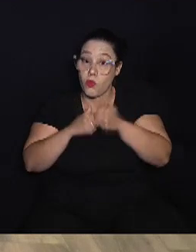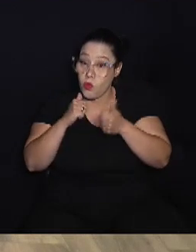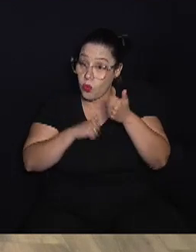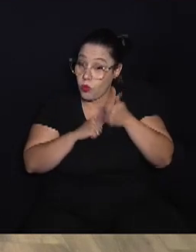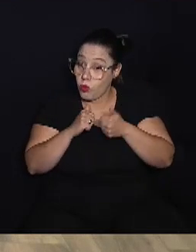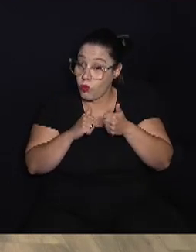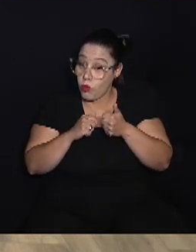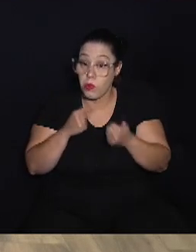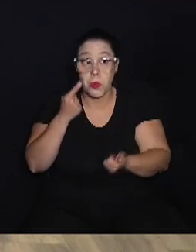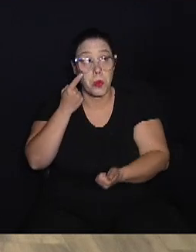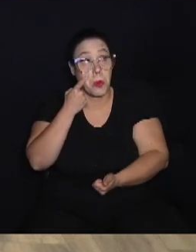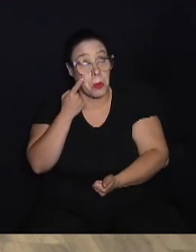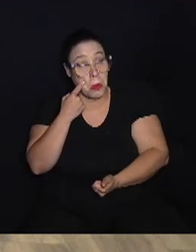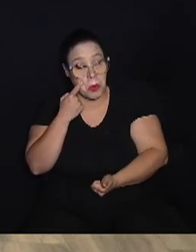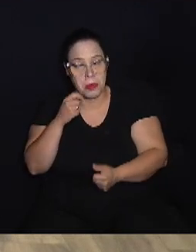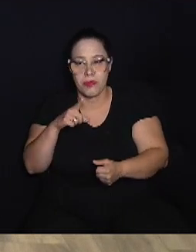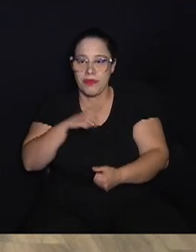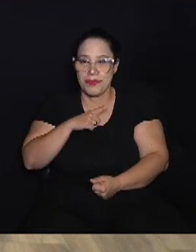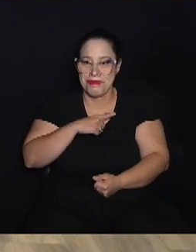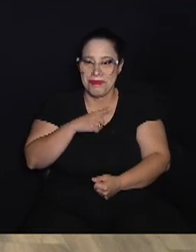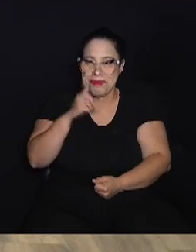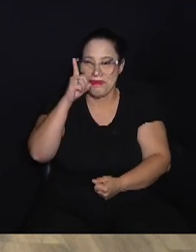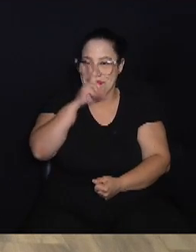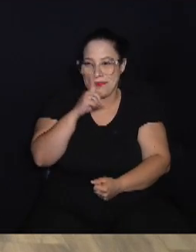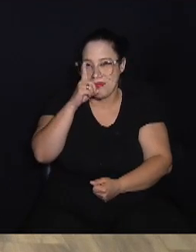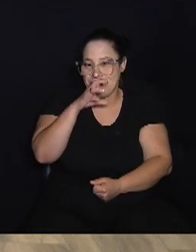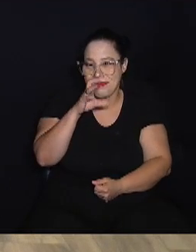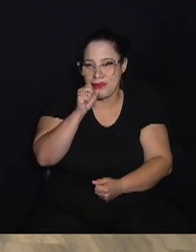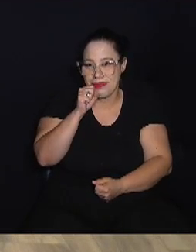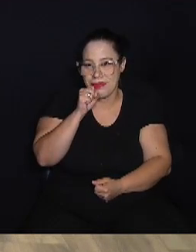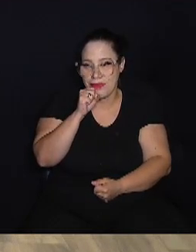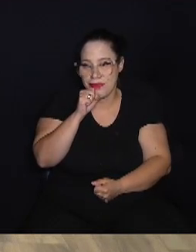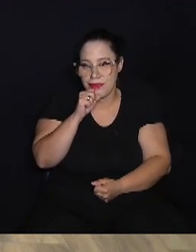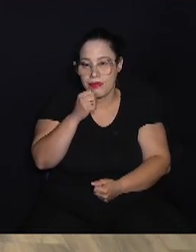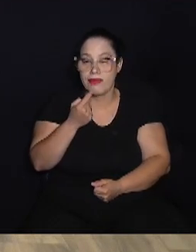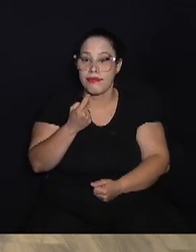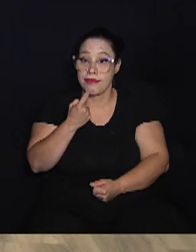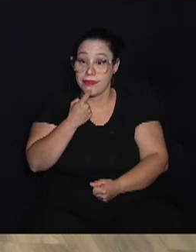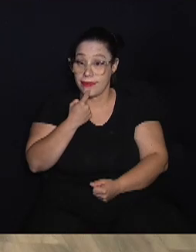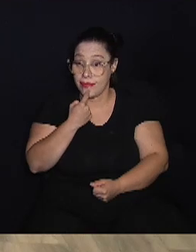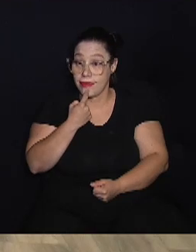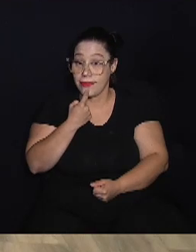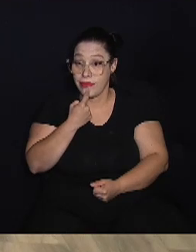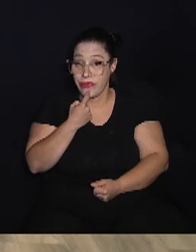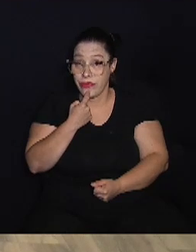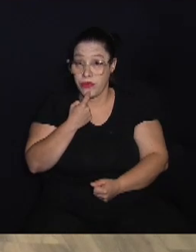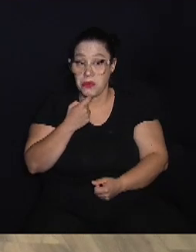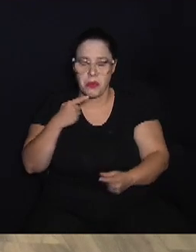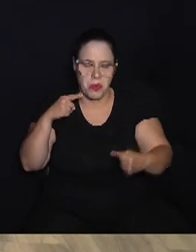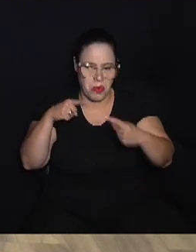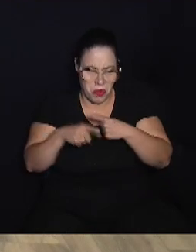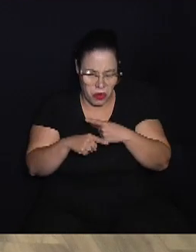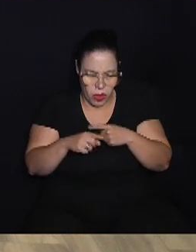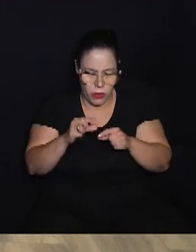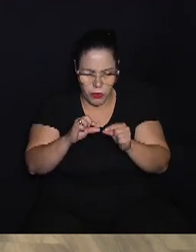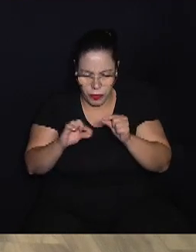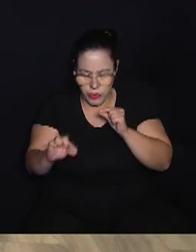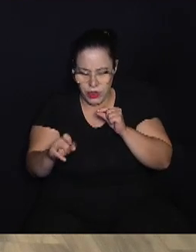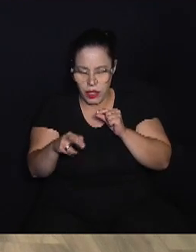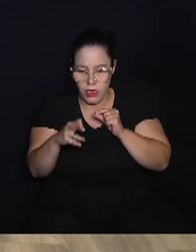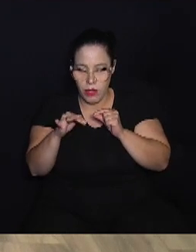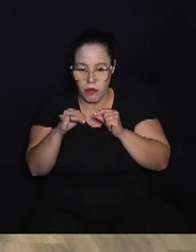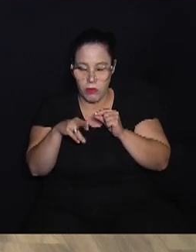futebol. Olha, hoje já tem, esse fim de semana tem rodada dos times de Campinas. E lutando para se afastar da zona